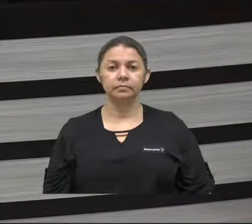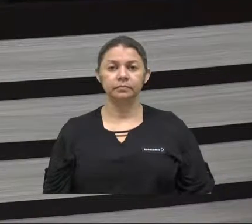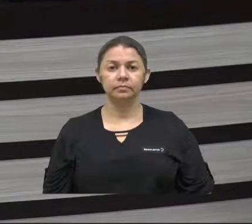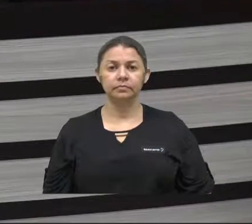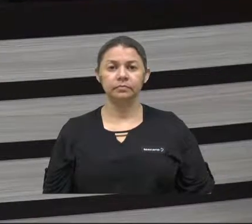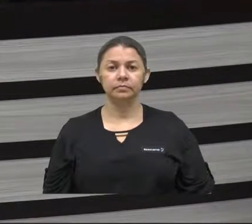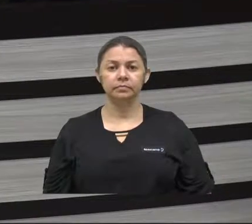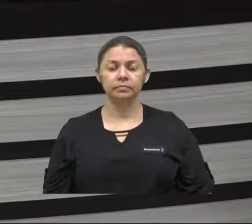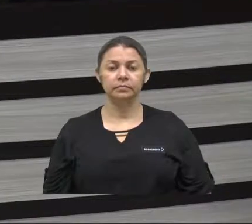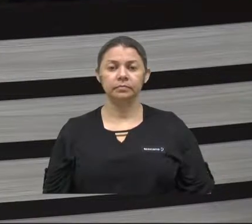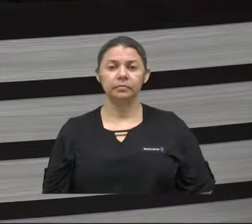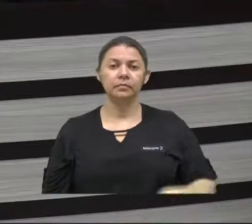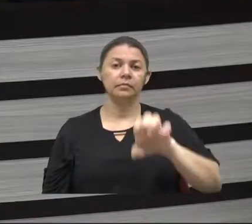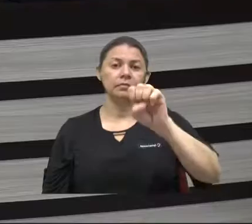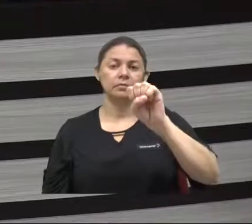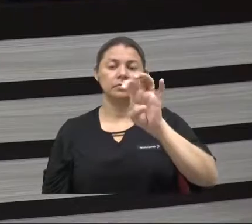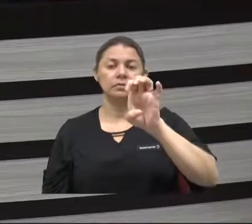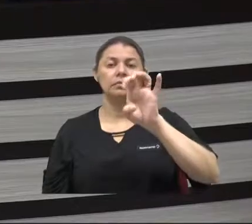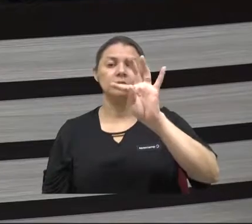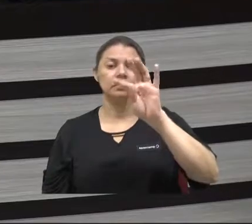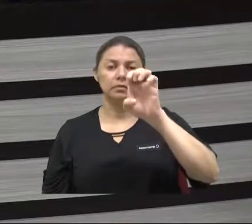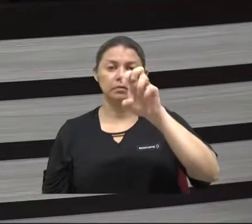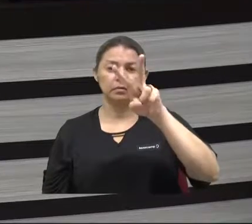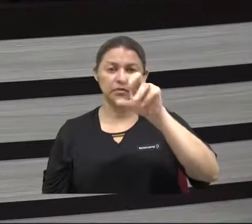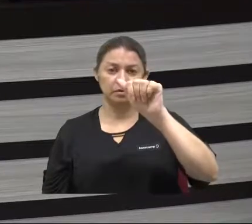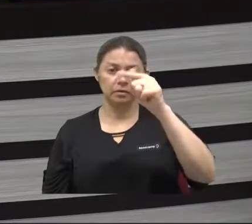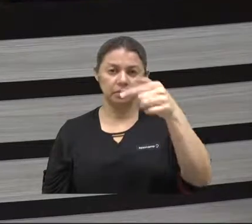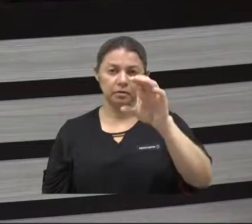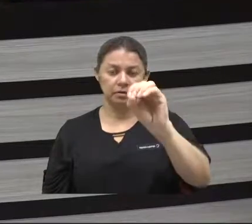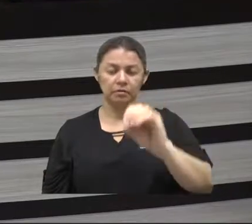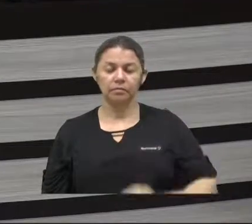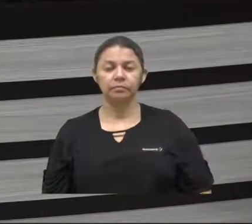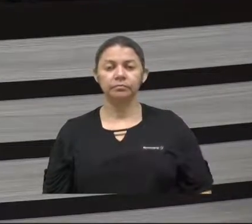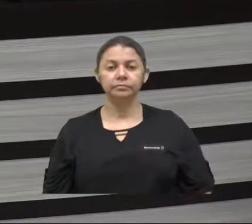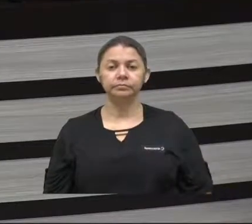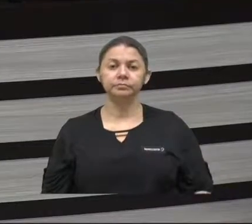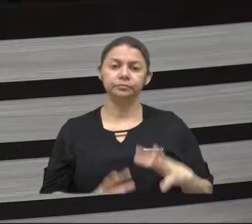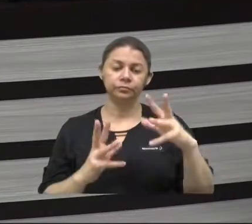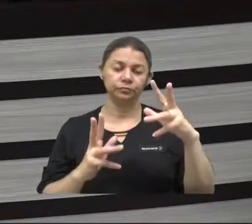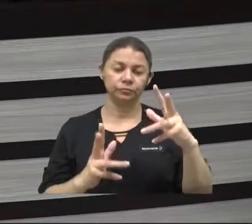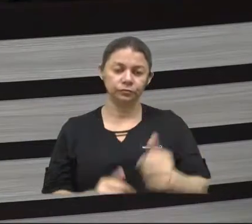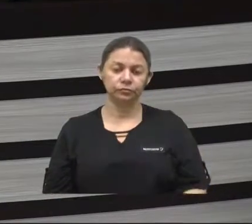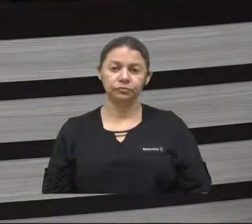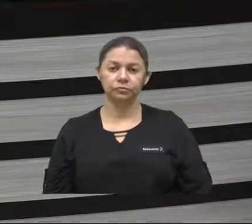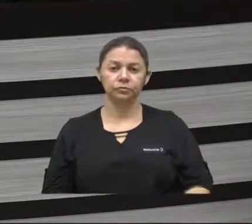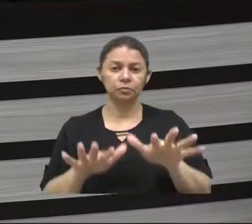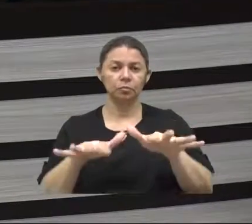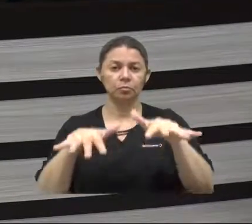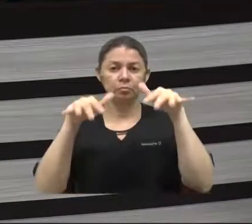Senhor presidente, nobres pares, público que nos acompanha, eu